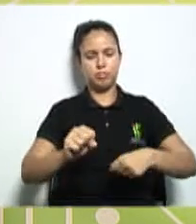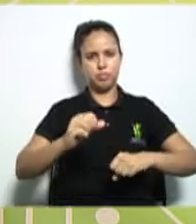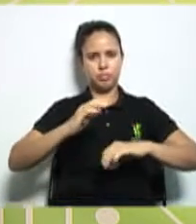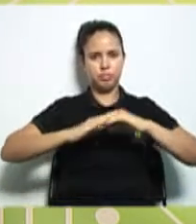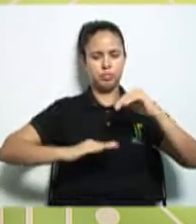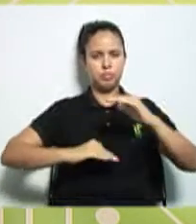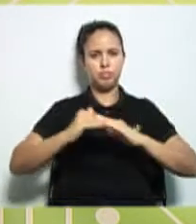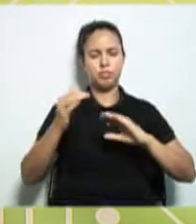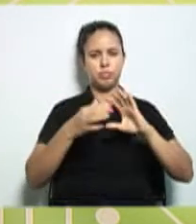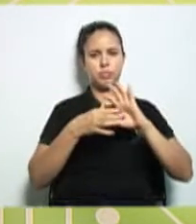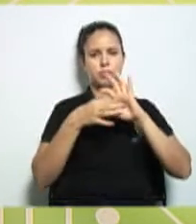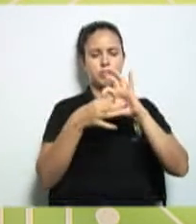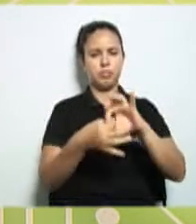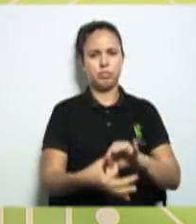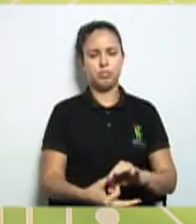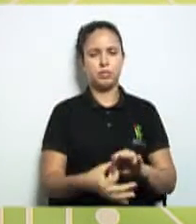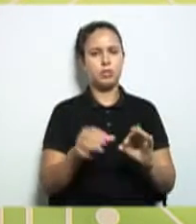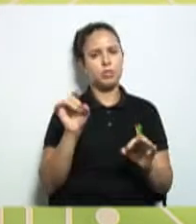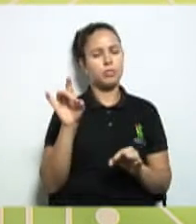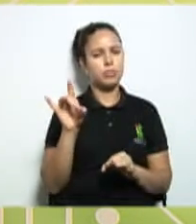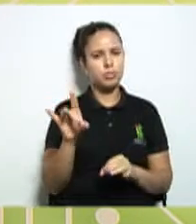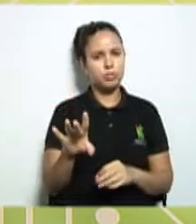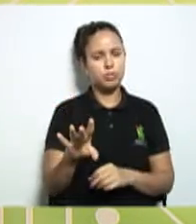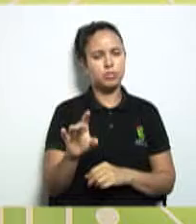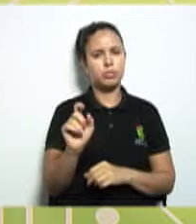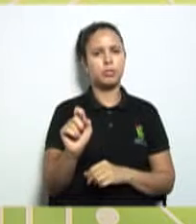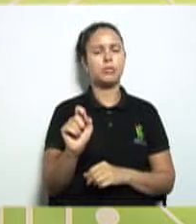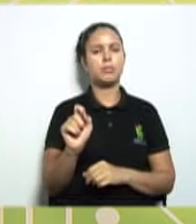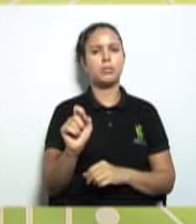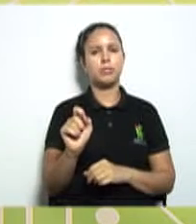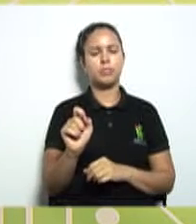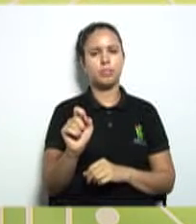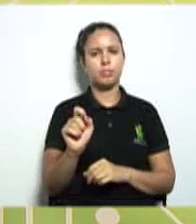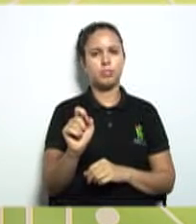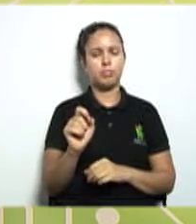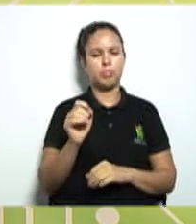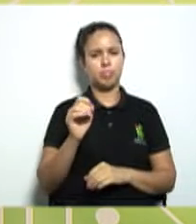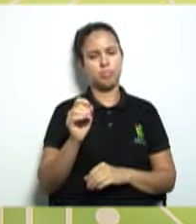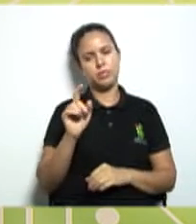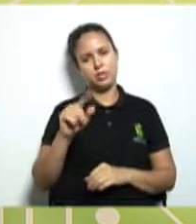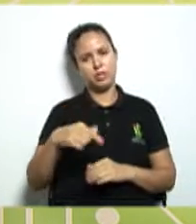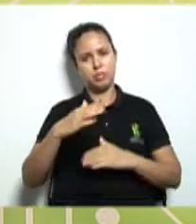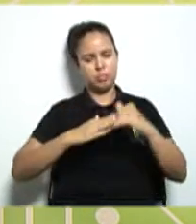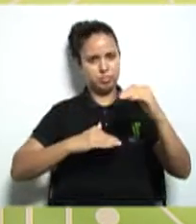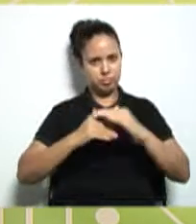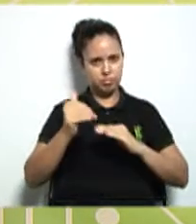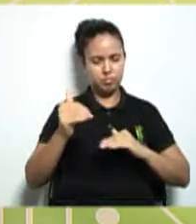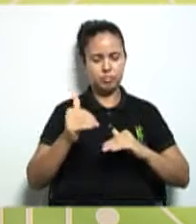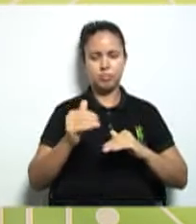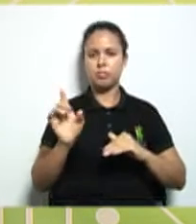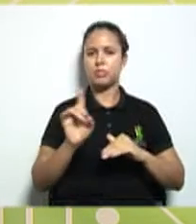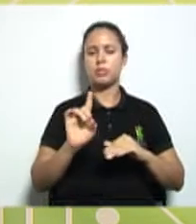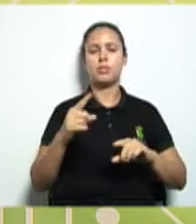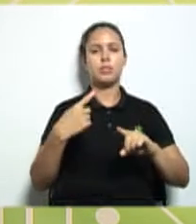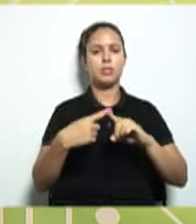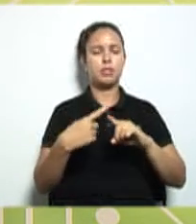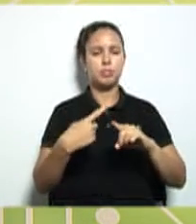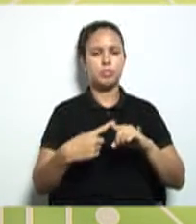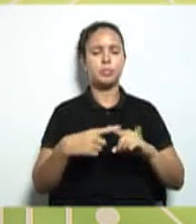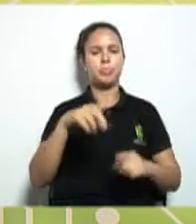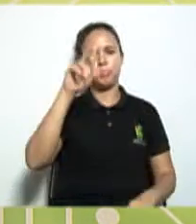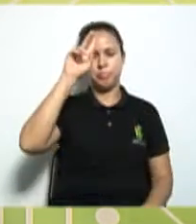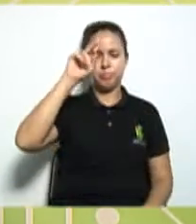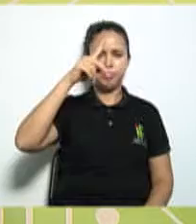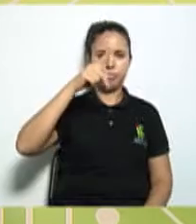ela não está ligada só à questão da profissão, mas também na questão